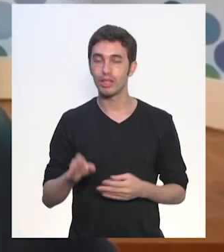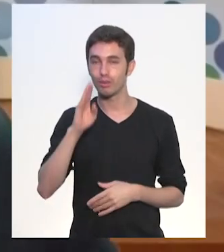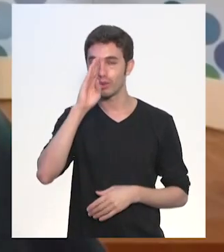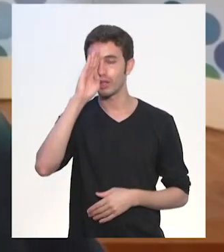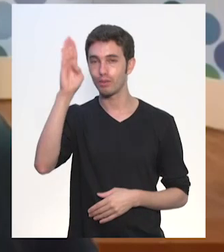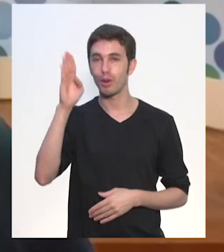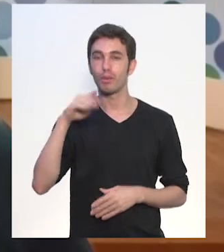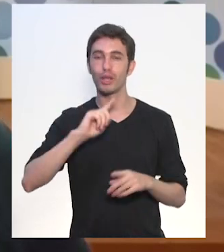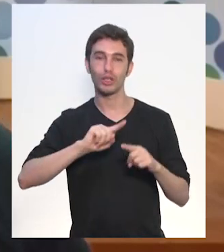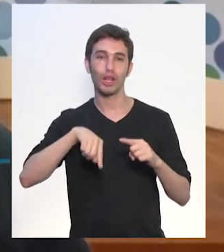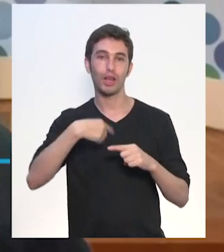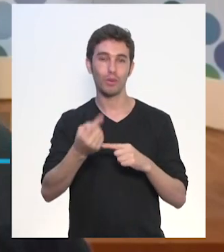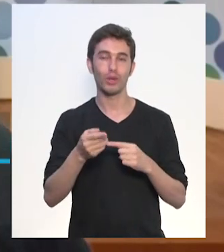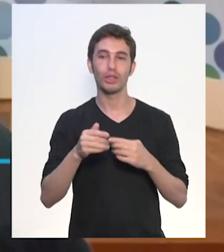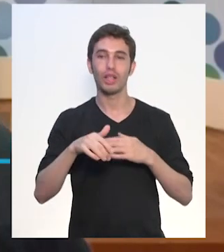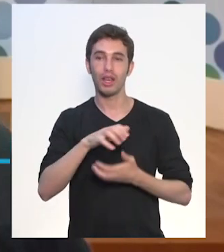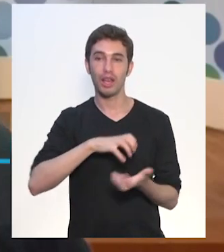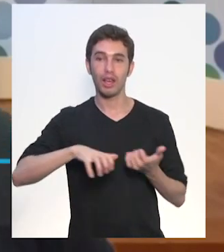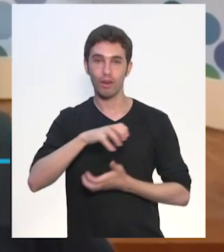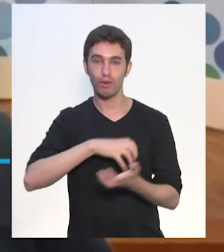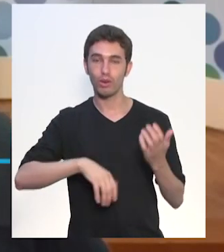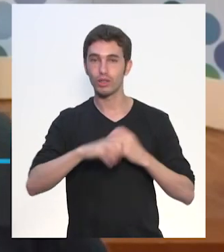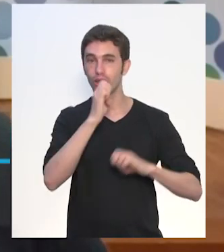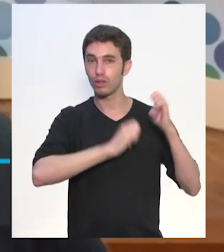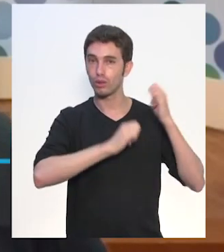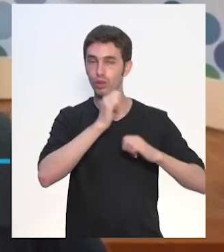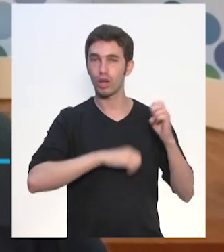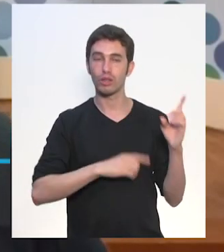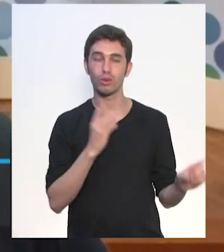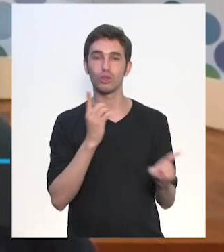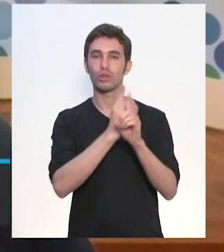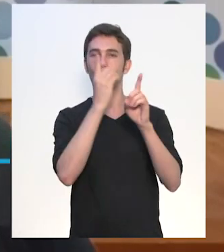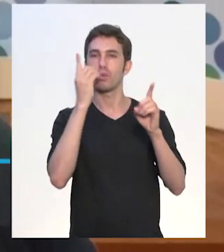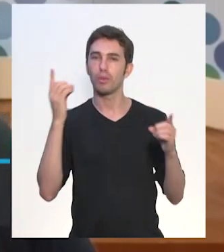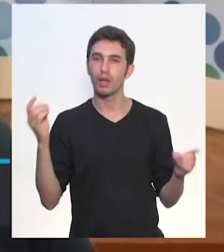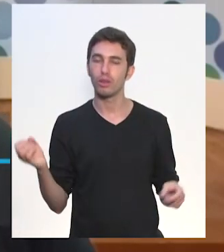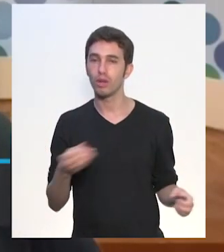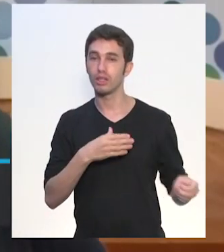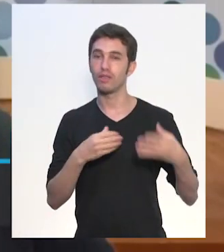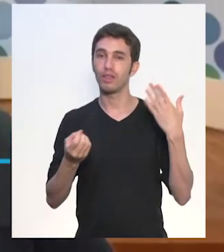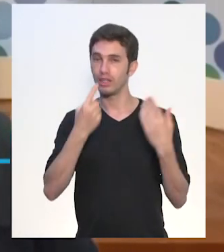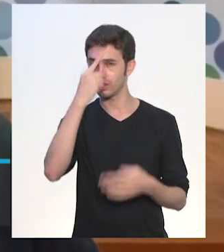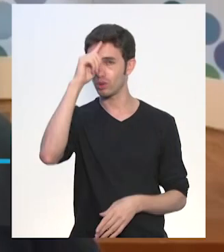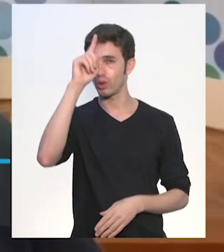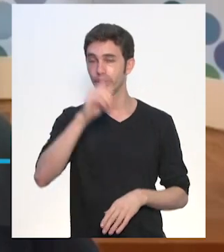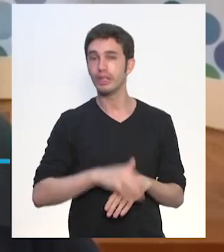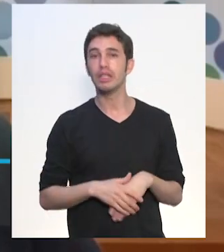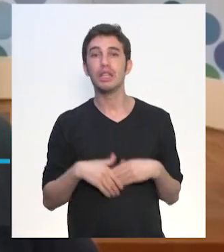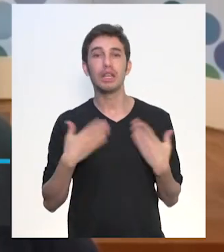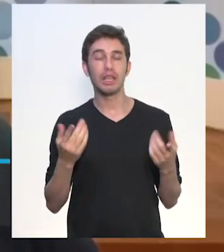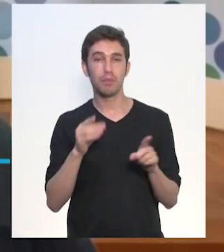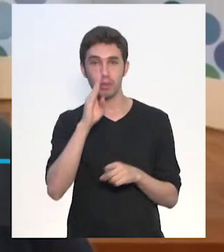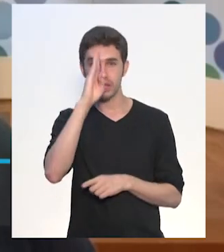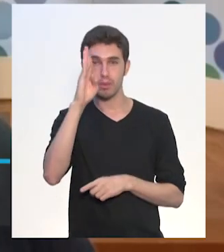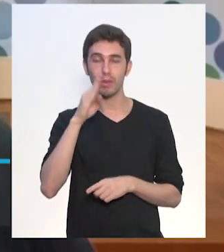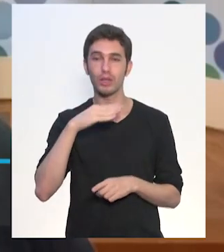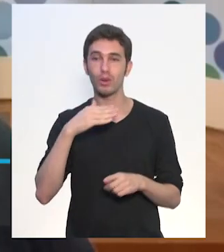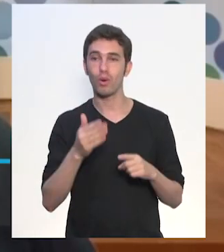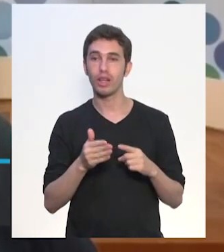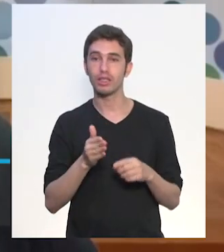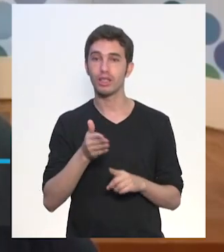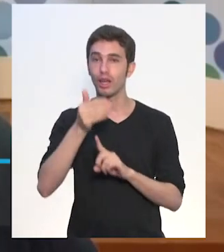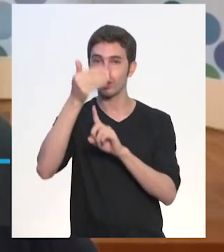principalmente pós-revolução industrial, né, com os descobrimentos, com as invenções e principalmente, né, com as tecnologias que